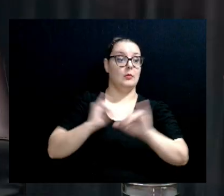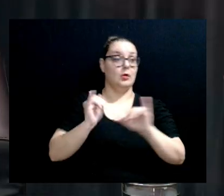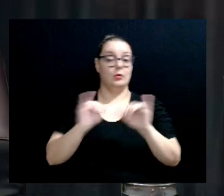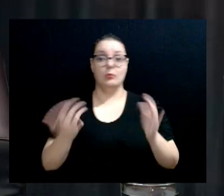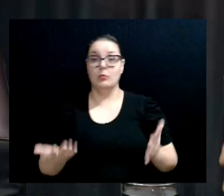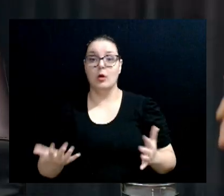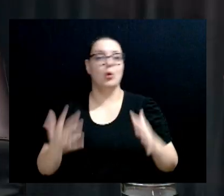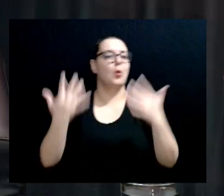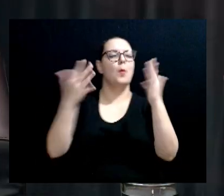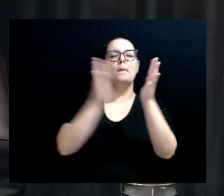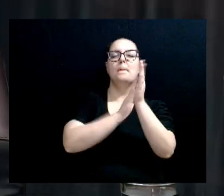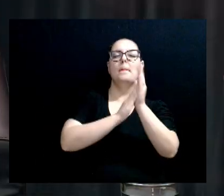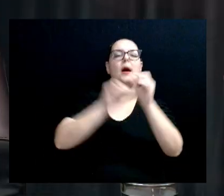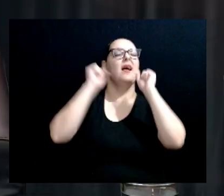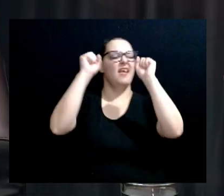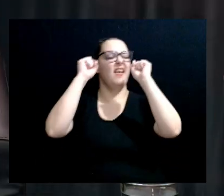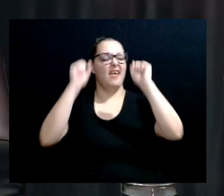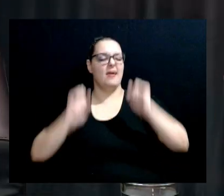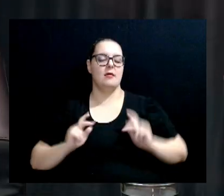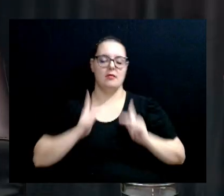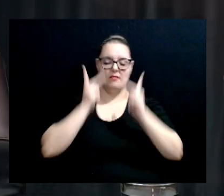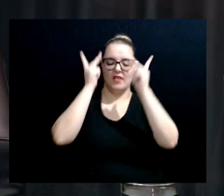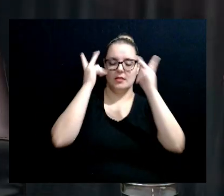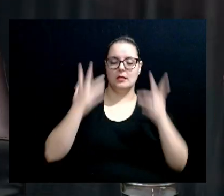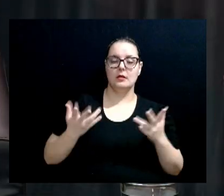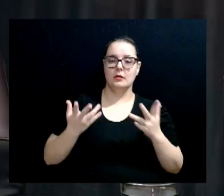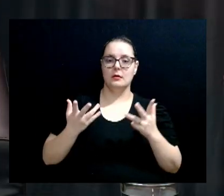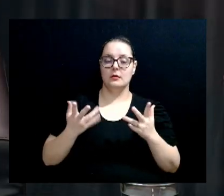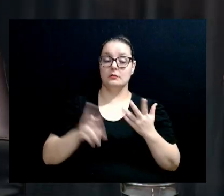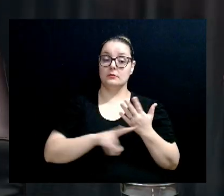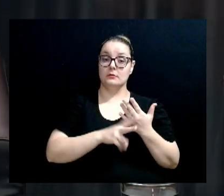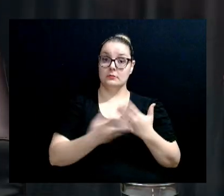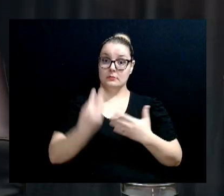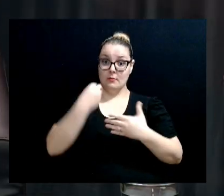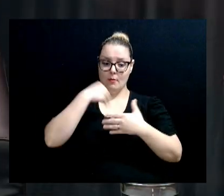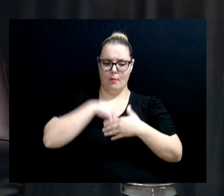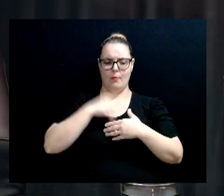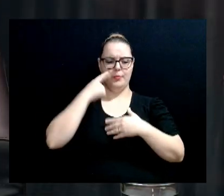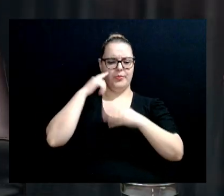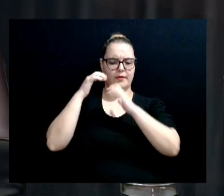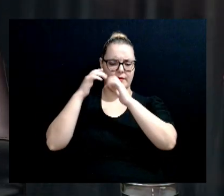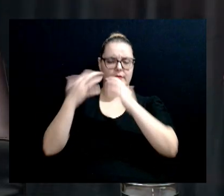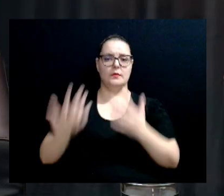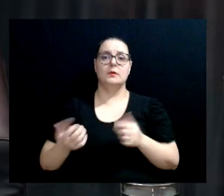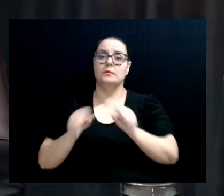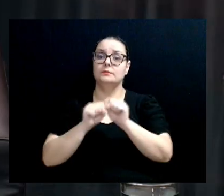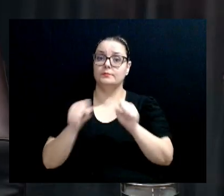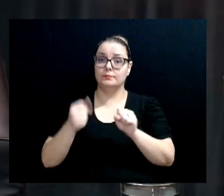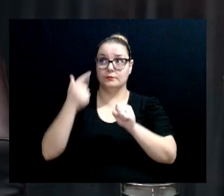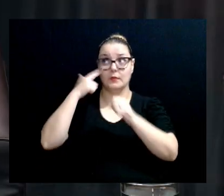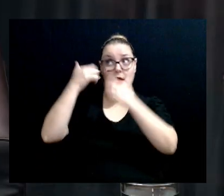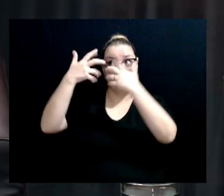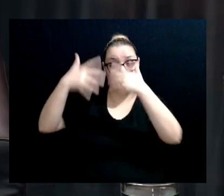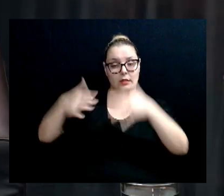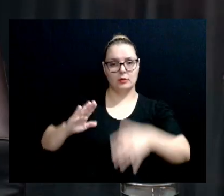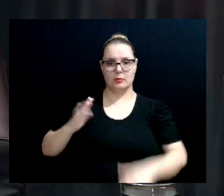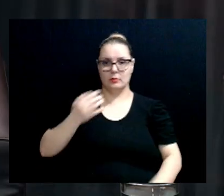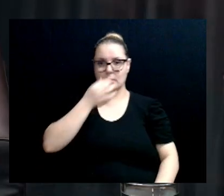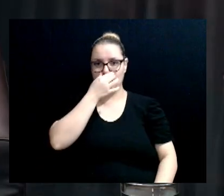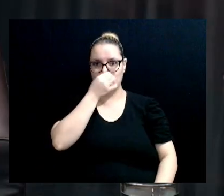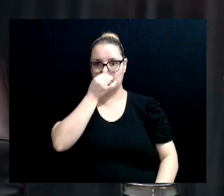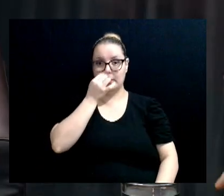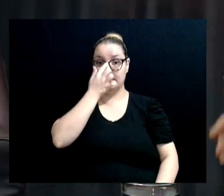parabéns. Tudo isso vai gerar, dentro, se a gente pensar aí num sistema neurobiológico, né, o próprio cérebro tem um sistema